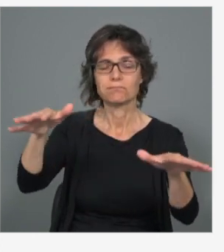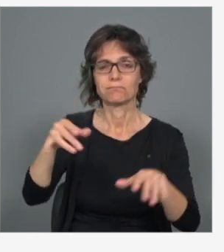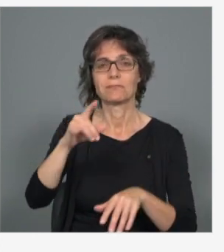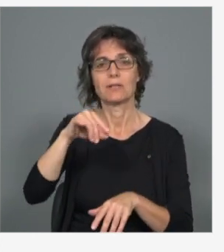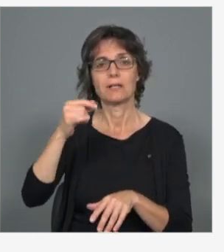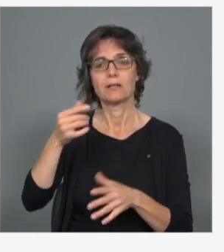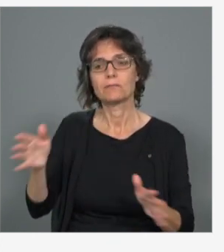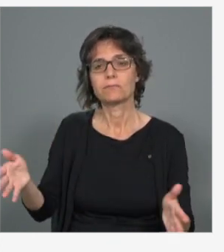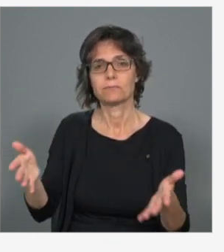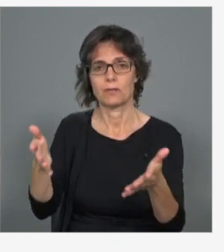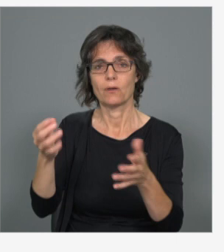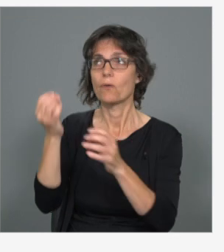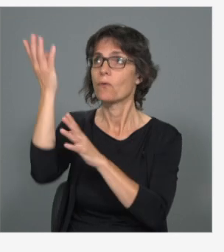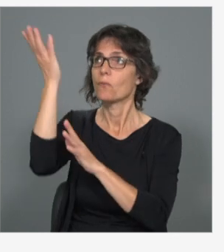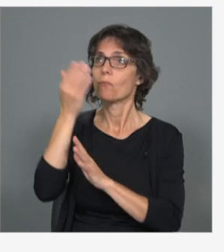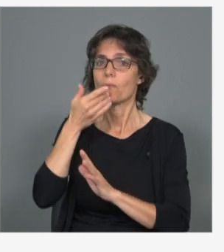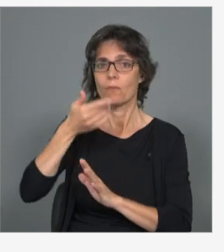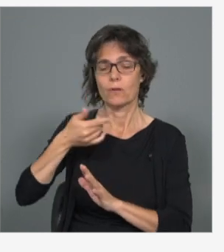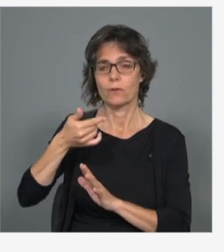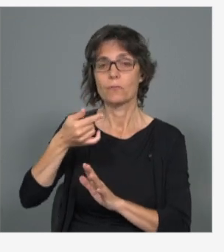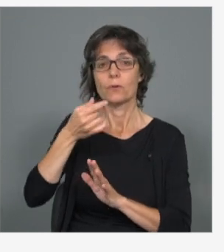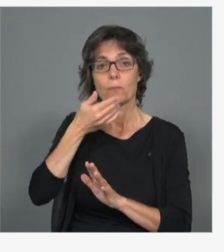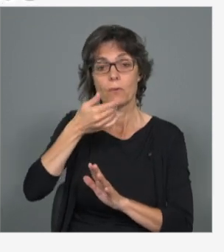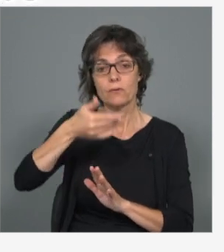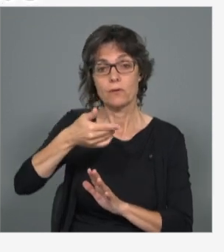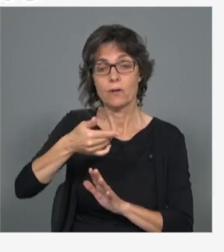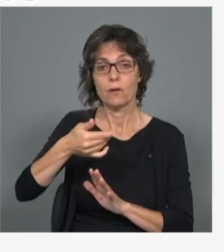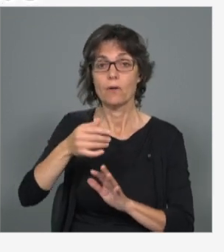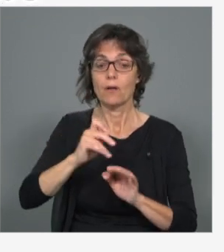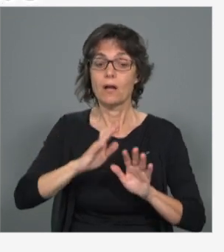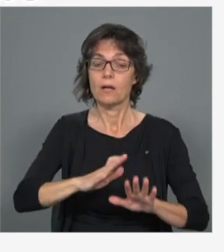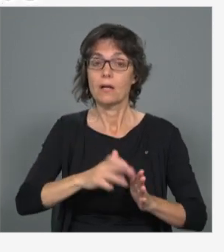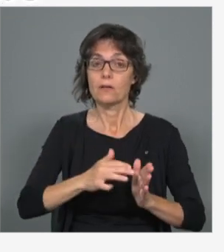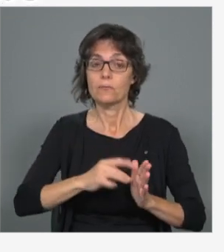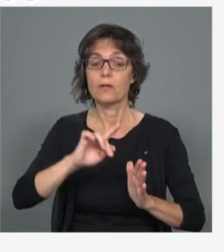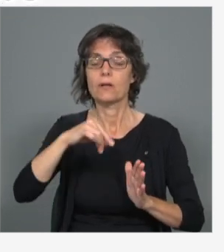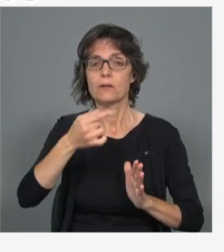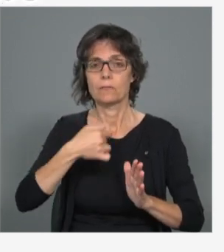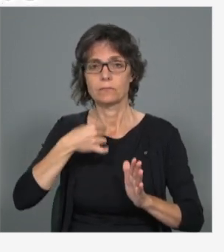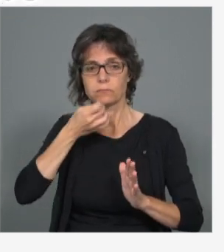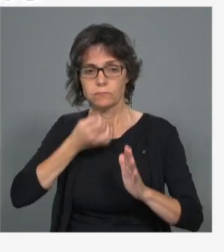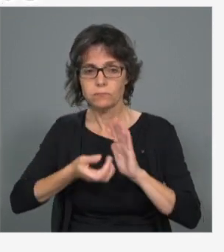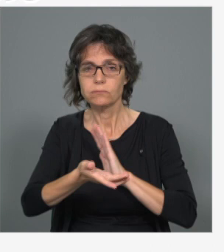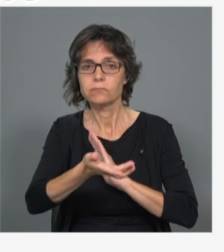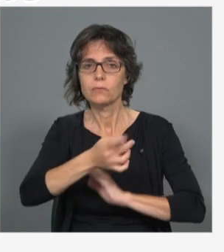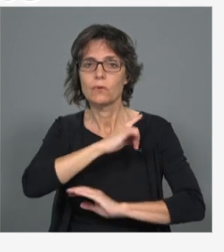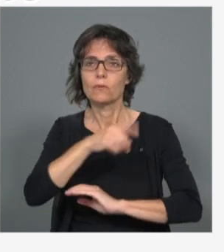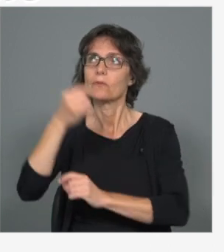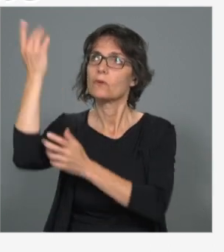Pai. Por isso, permanecei na cidade, até que sejais revestidos com a força do